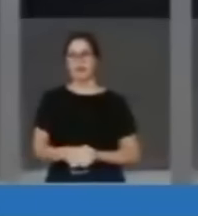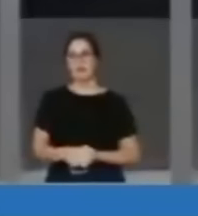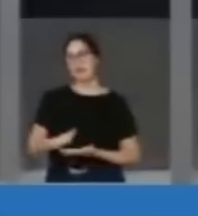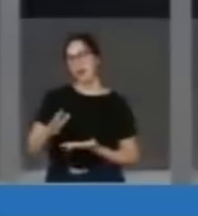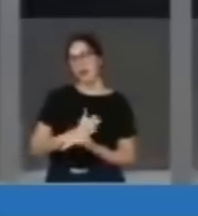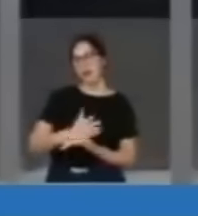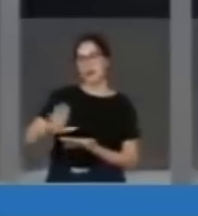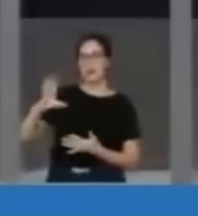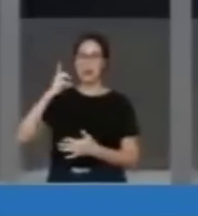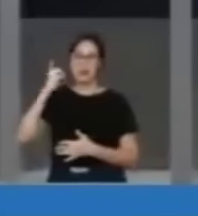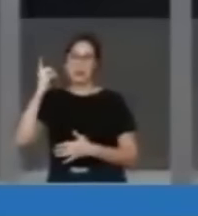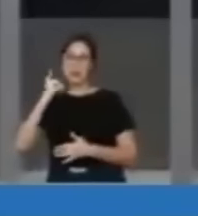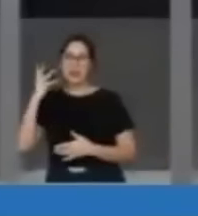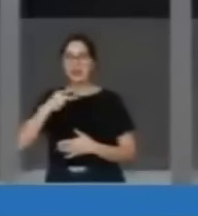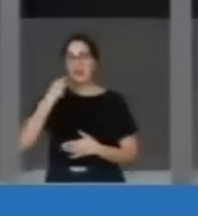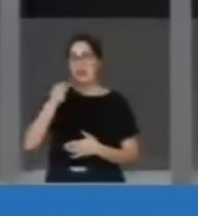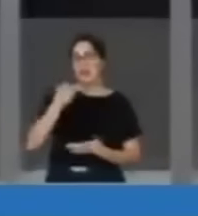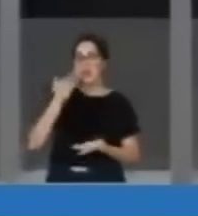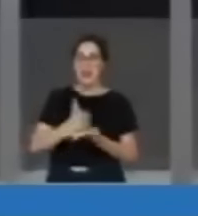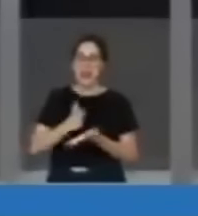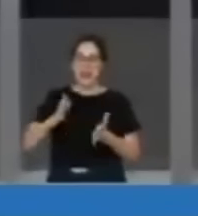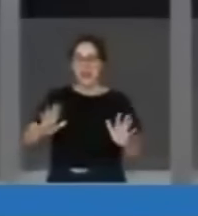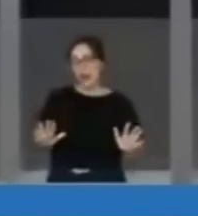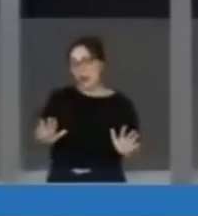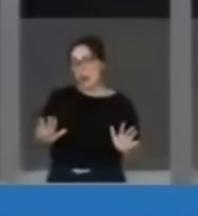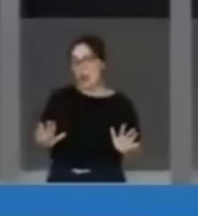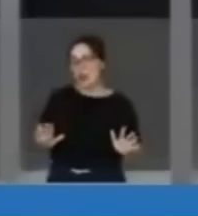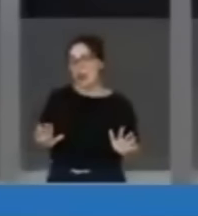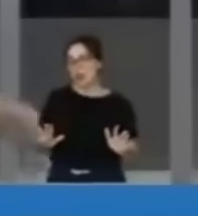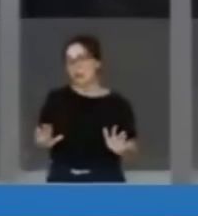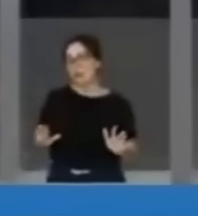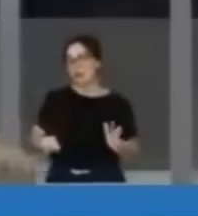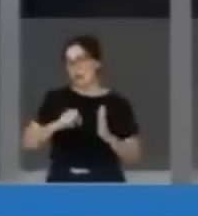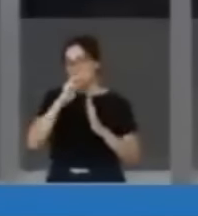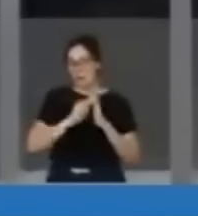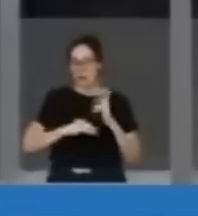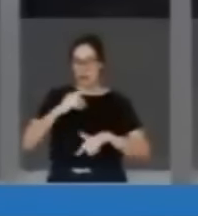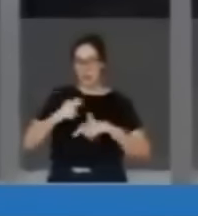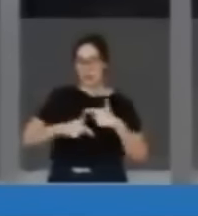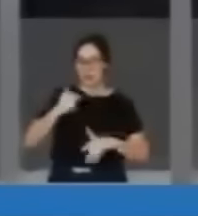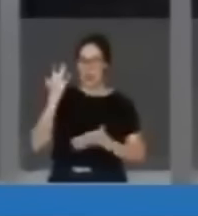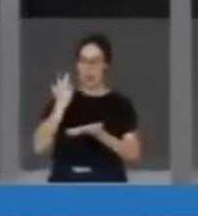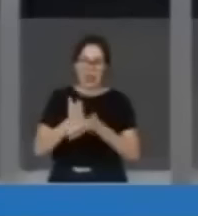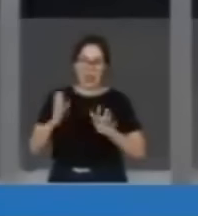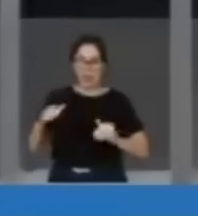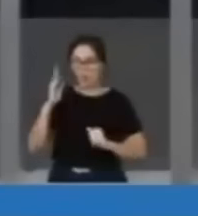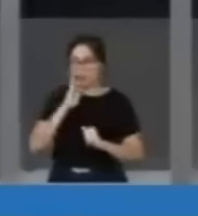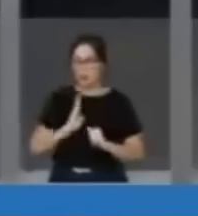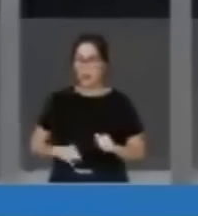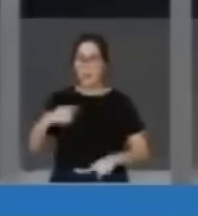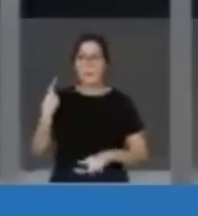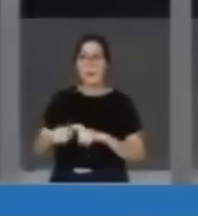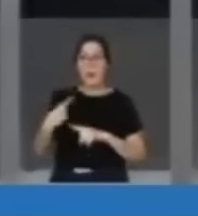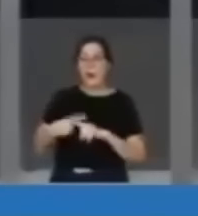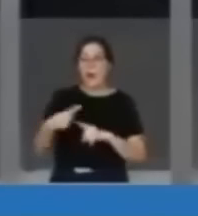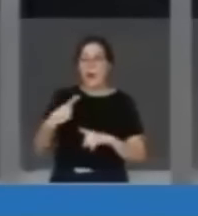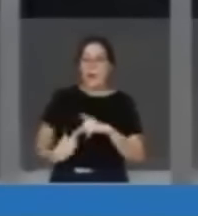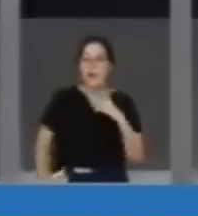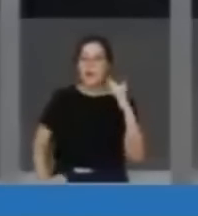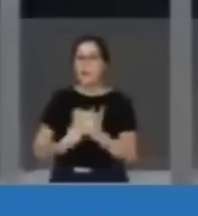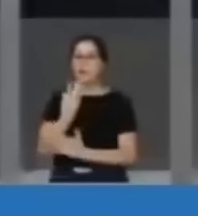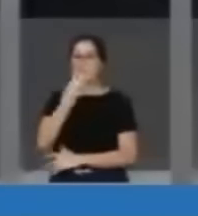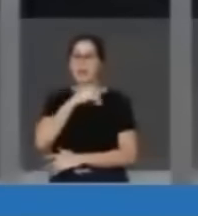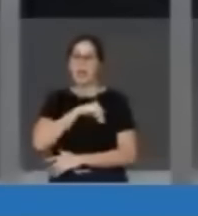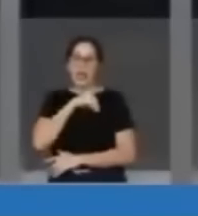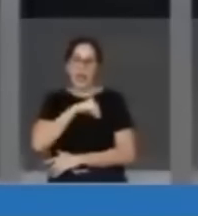alguns falarem, se acabar com essa jornada de trabalho, vai quebrar o país. Porque foi assim quando criou o salário